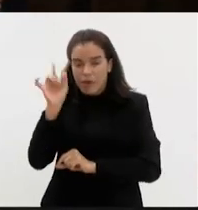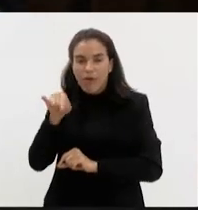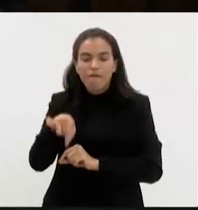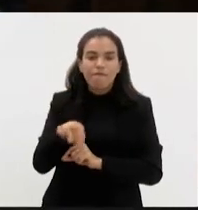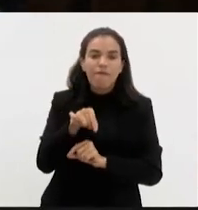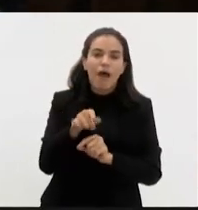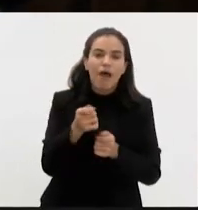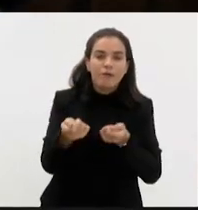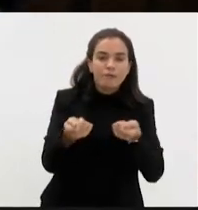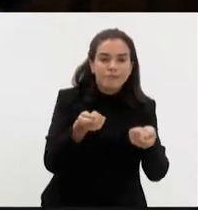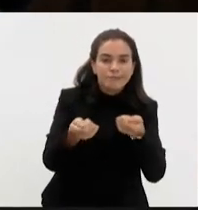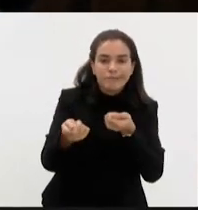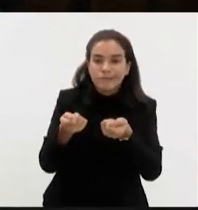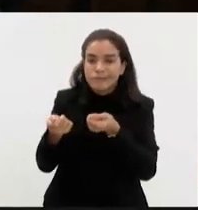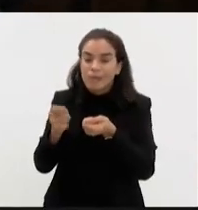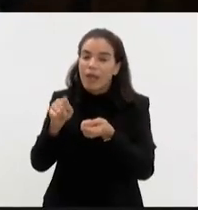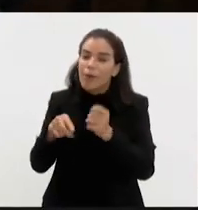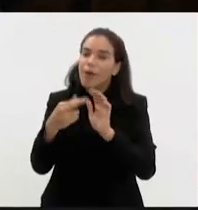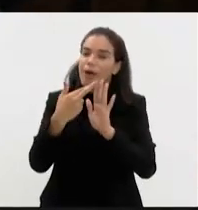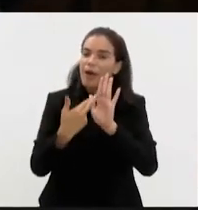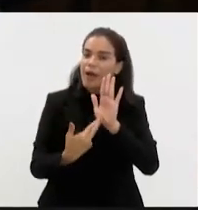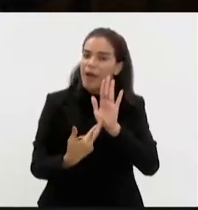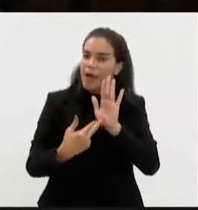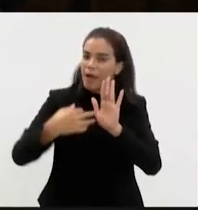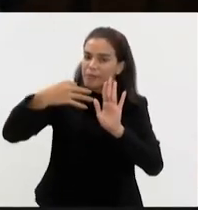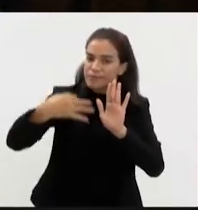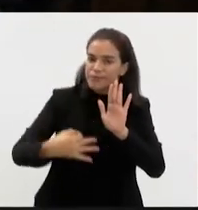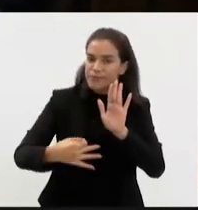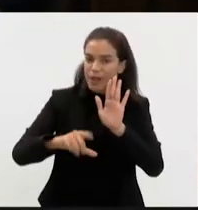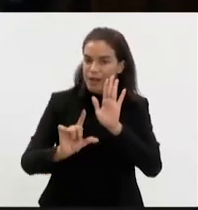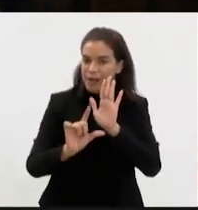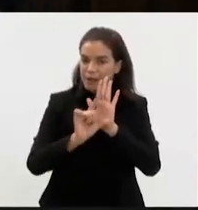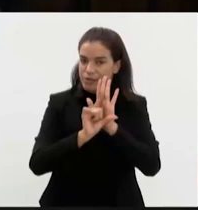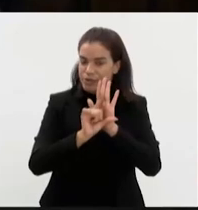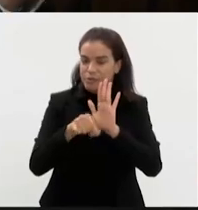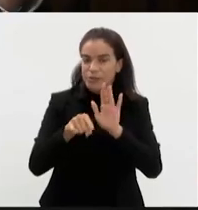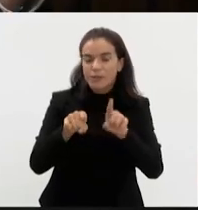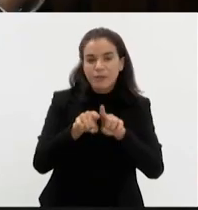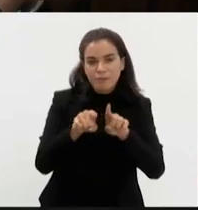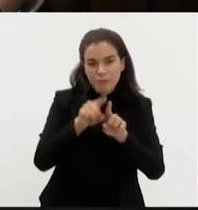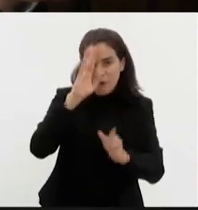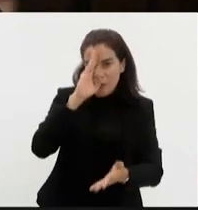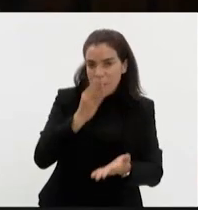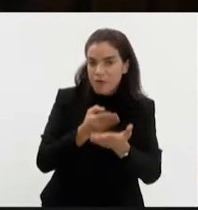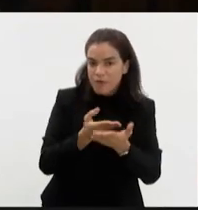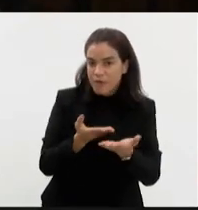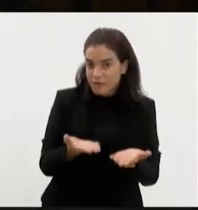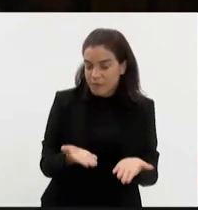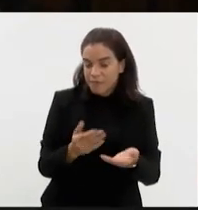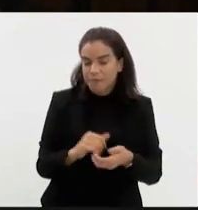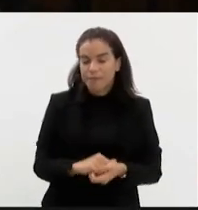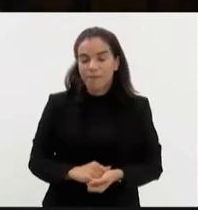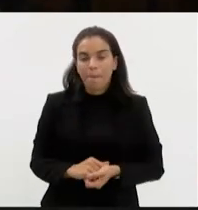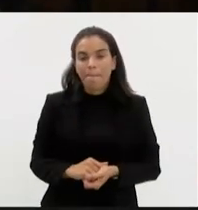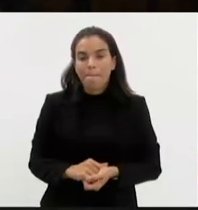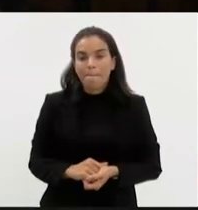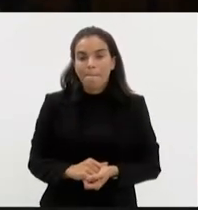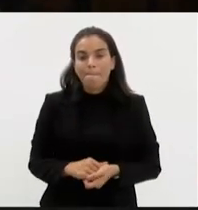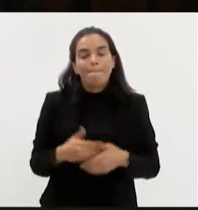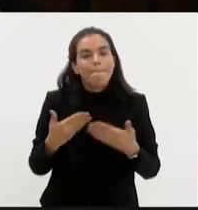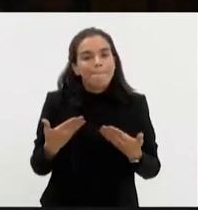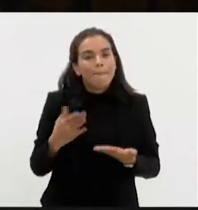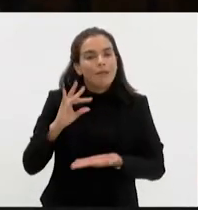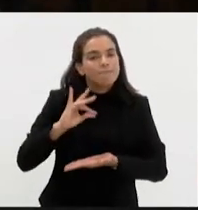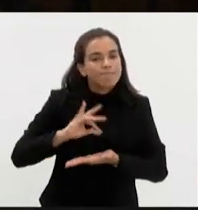eh legítima viável factível e confiável pois bem o